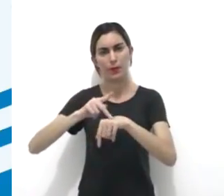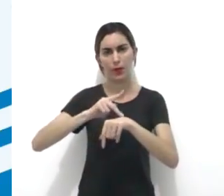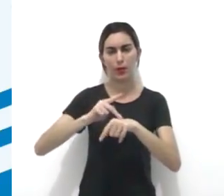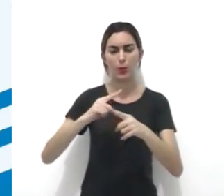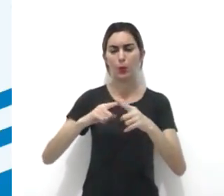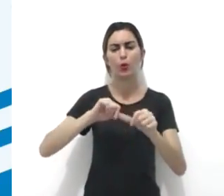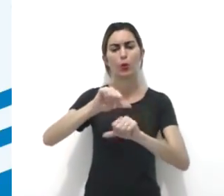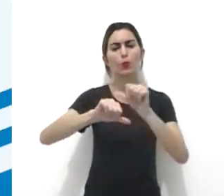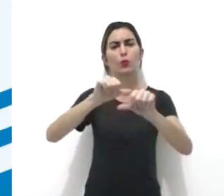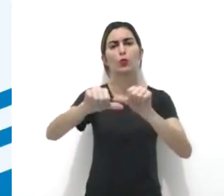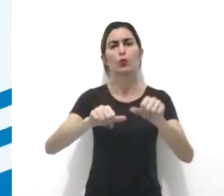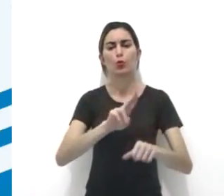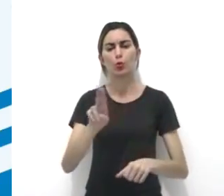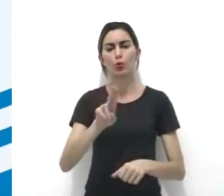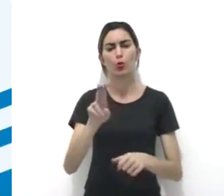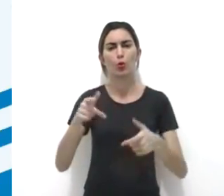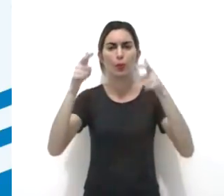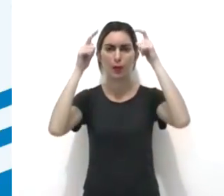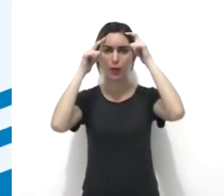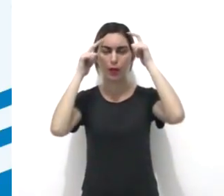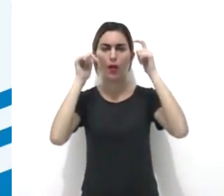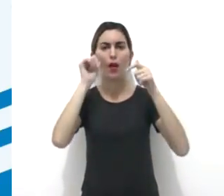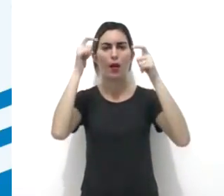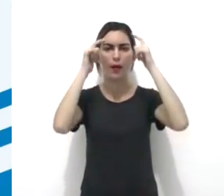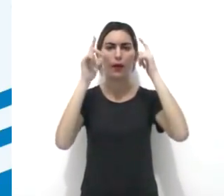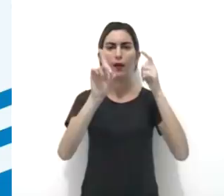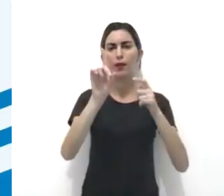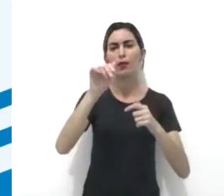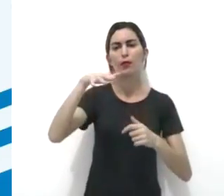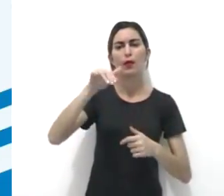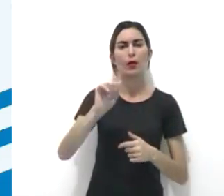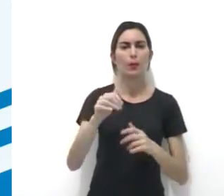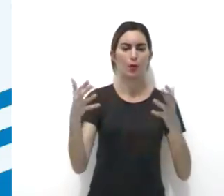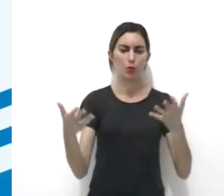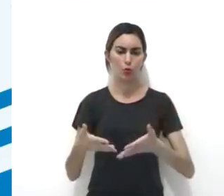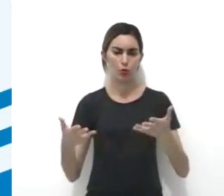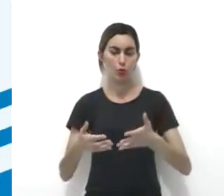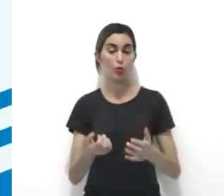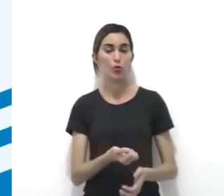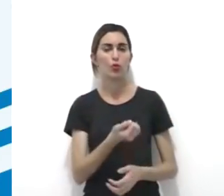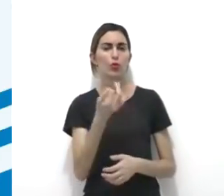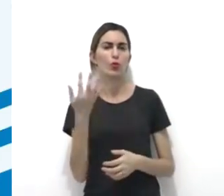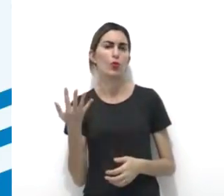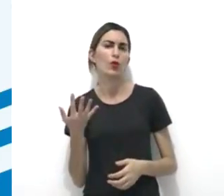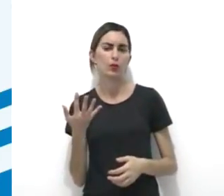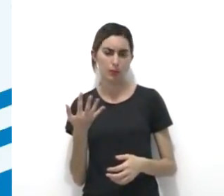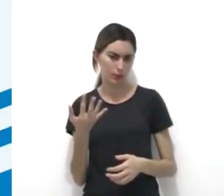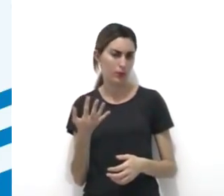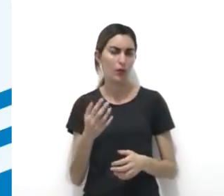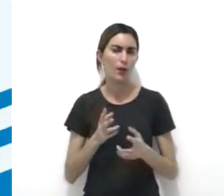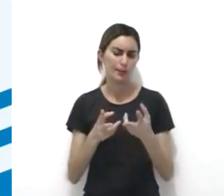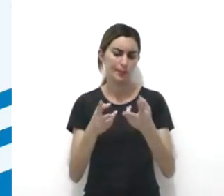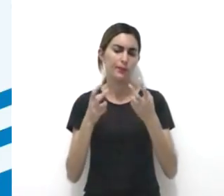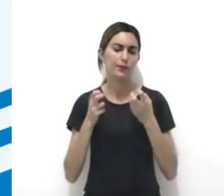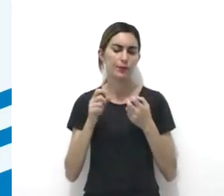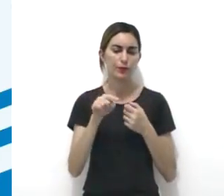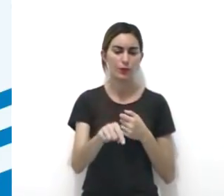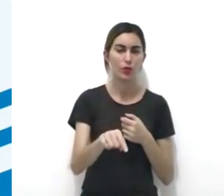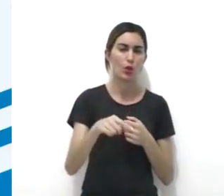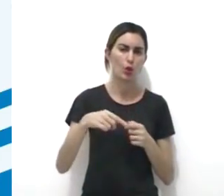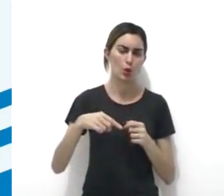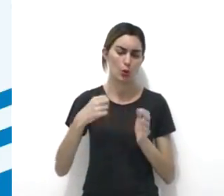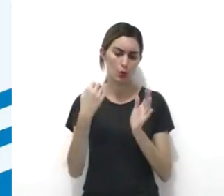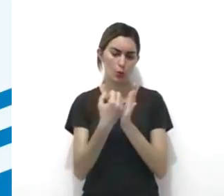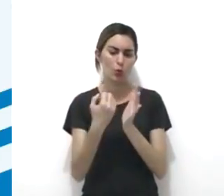por que houve mudança do nome da rainha para a dama hoje? Porque quando iria se notar, ou seja,